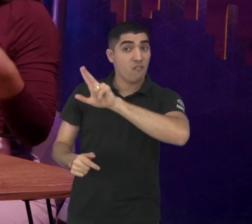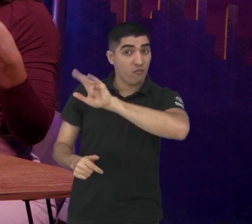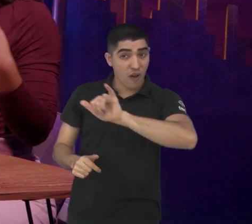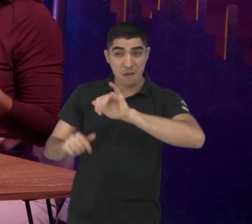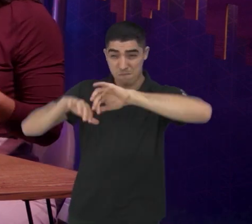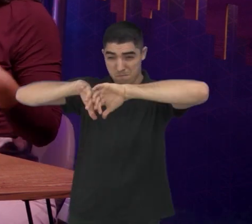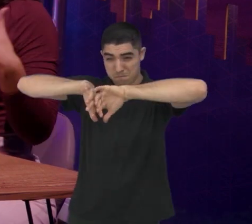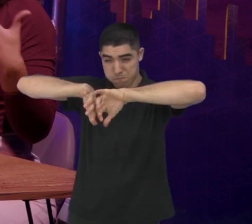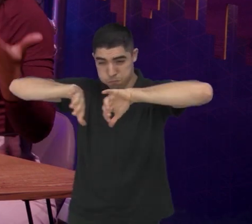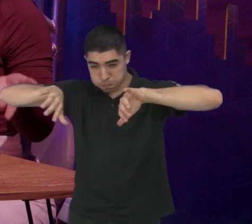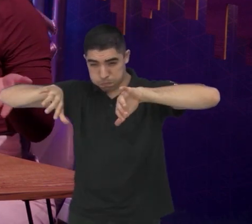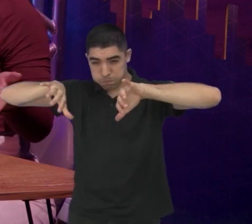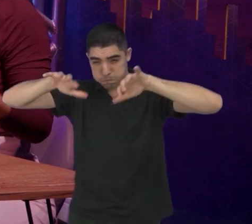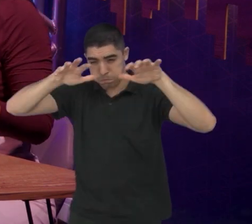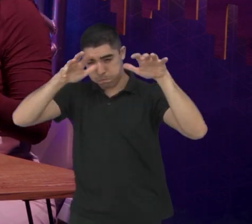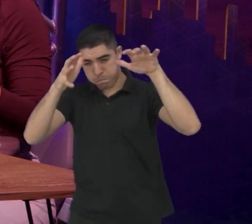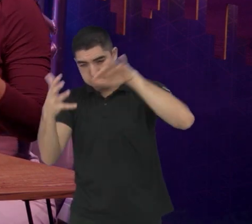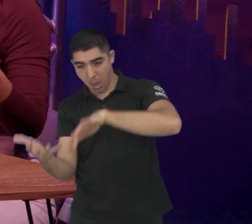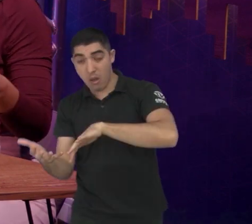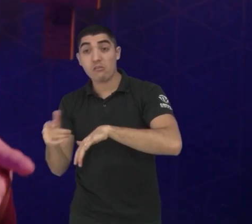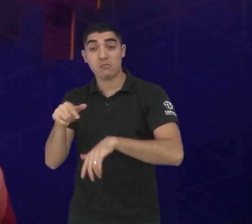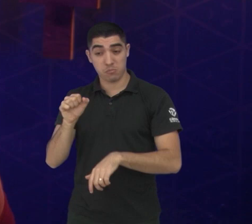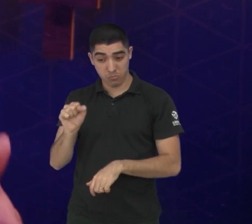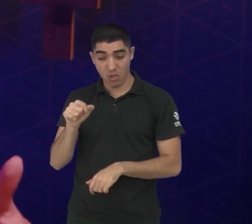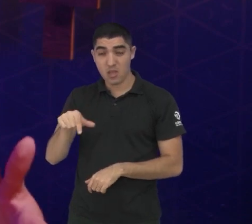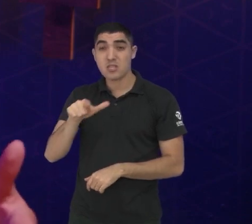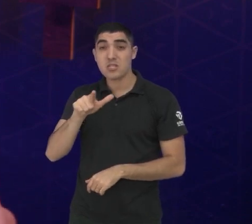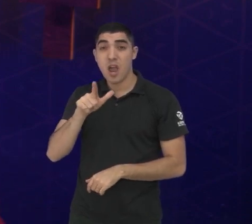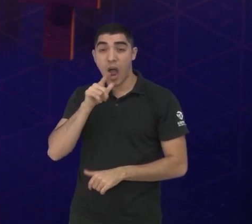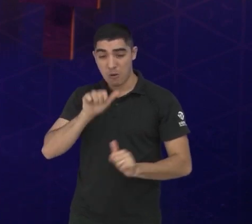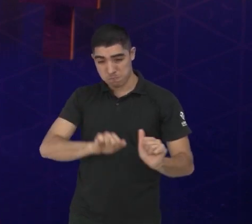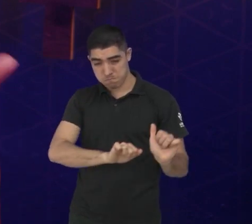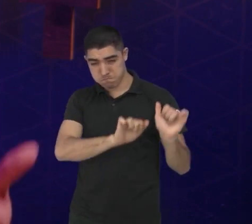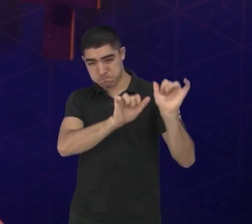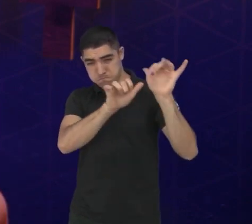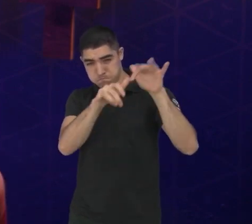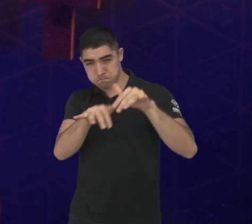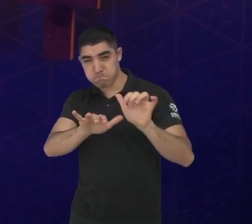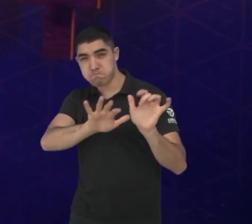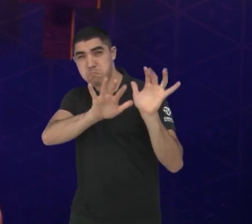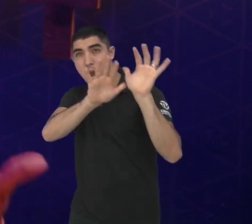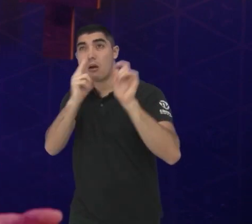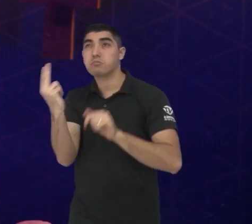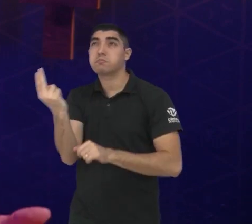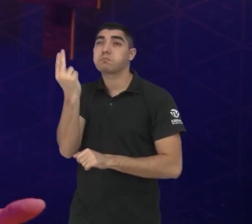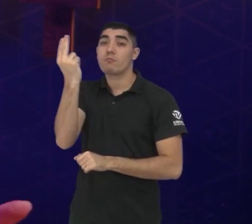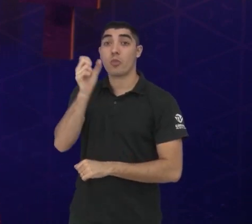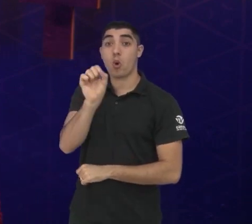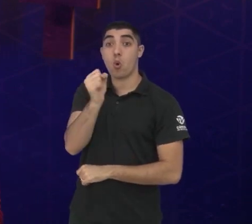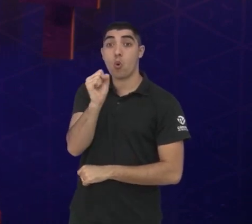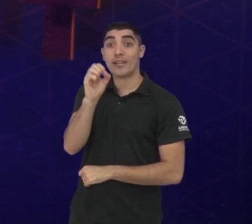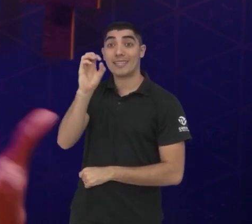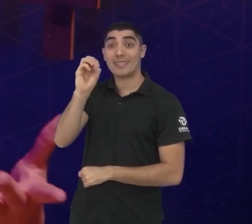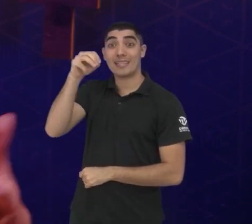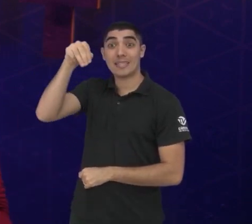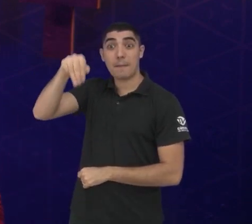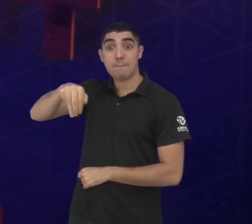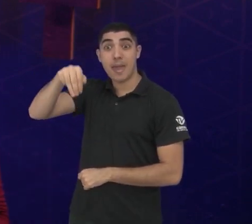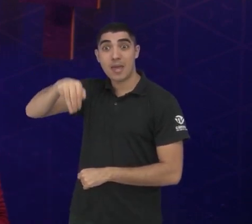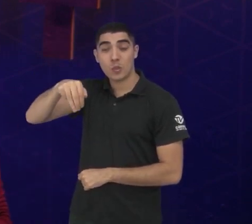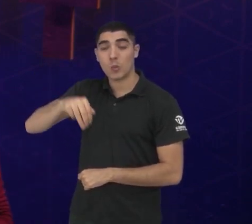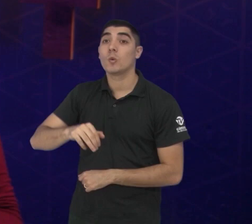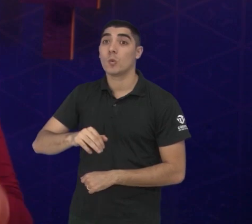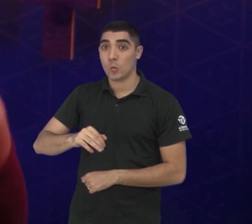vai causar um tsunami em que as ondas devem ultrapassar os 80 metros de altura. Também é outra